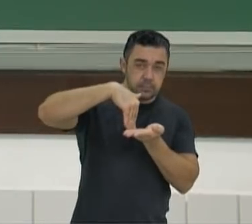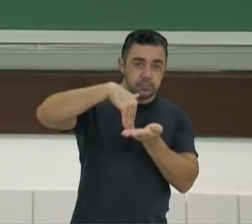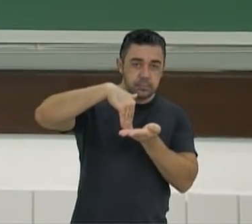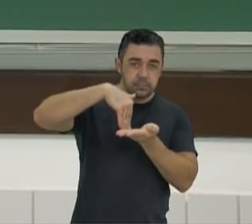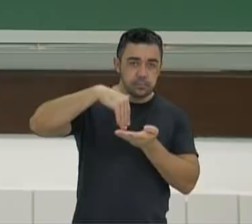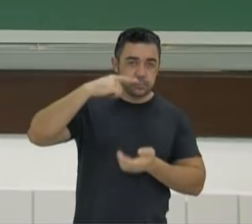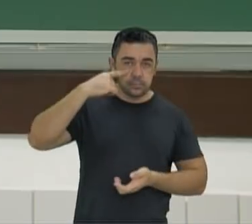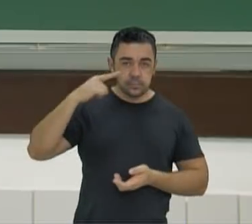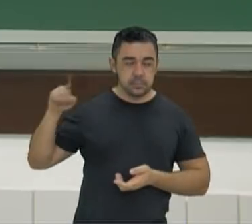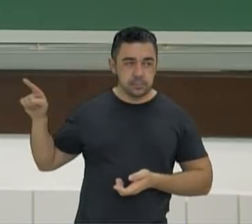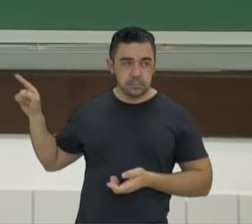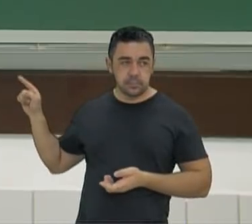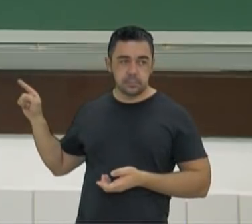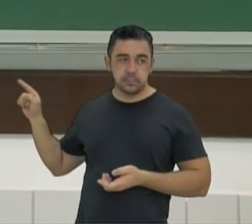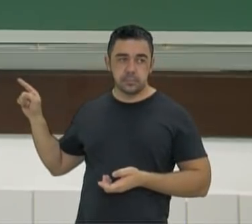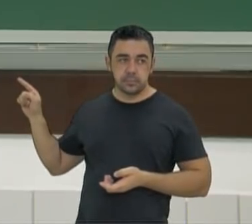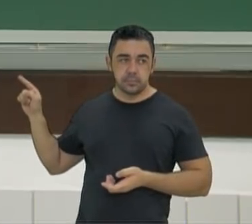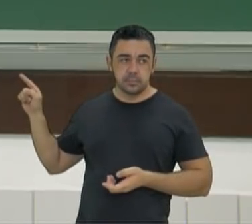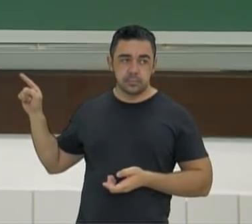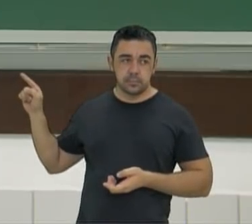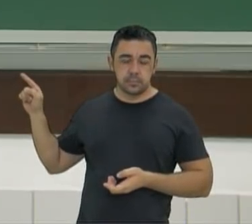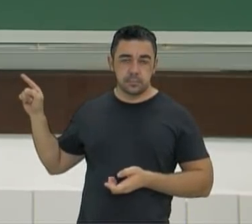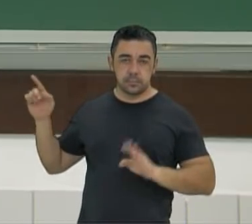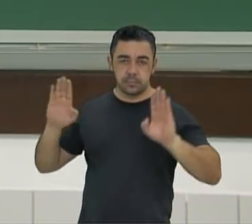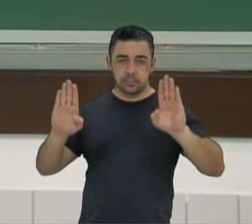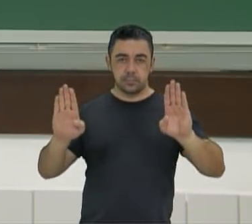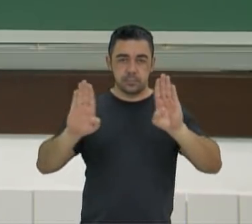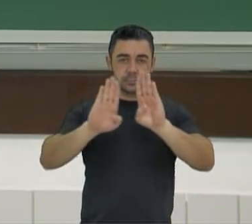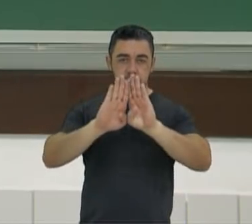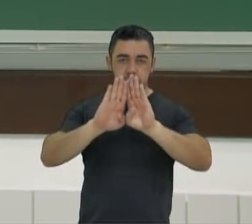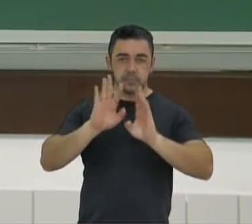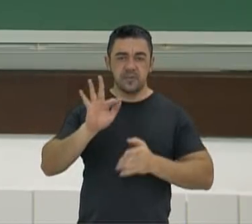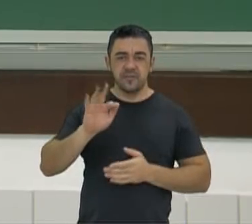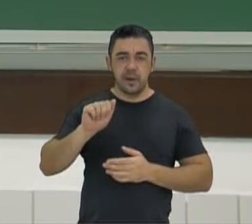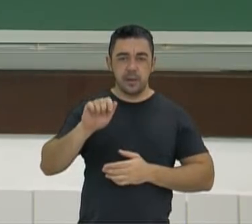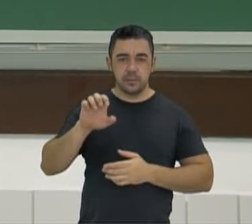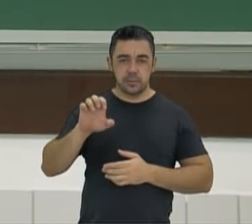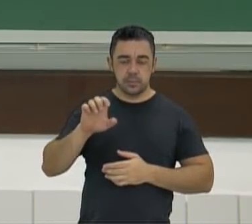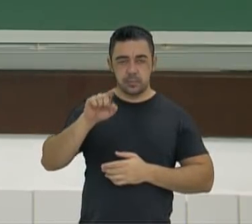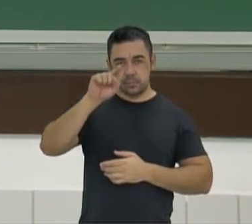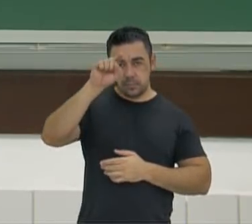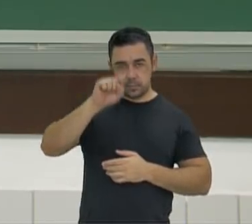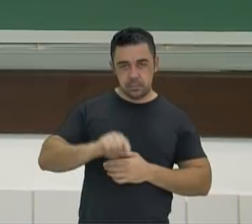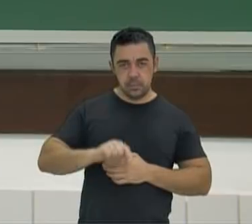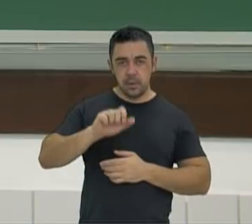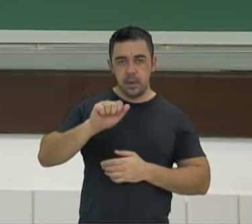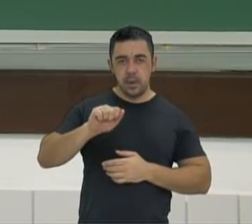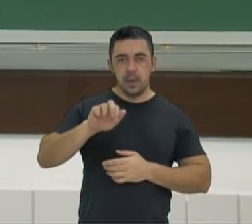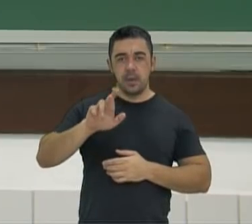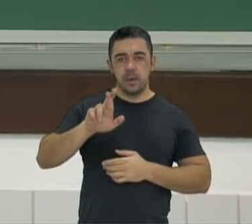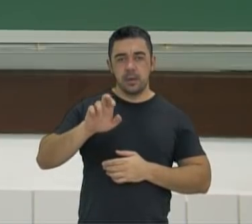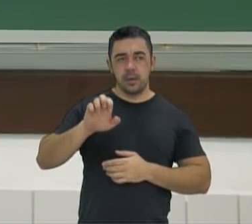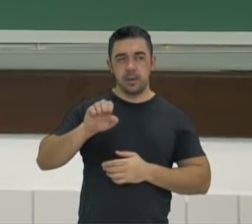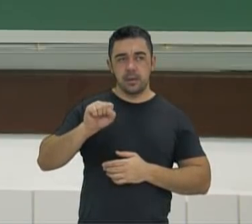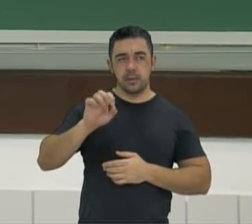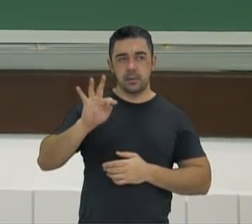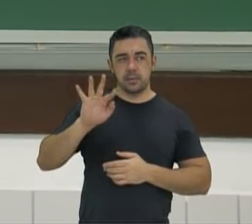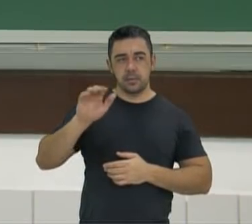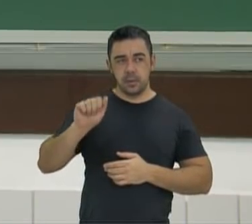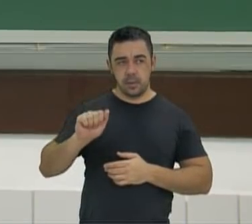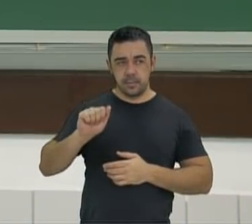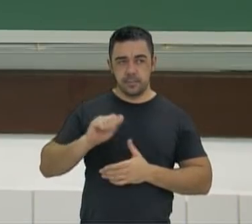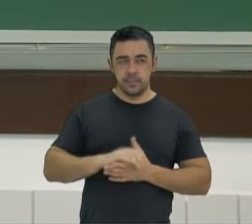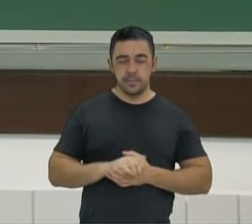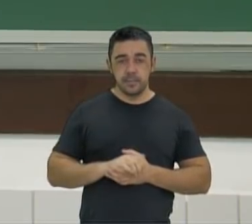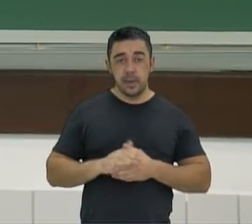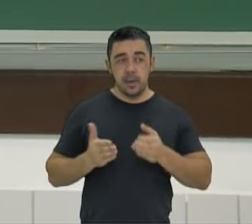ó. Aqui eu tenho encontro de duas faces, não tem? Então isso aqui é uma aresta. Aresta da base é o encontro da